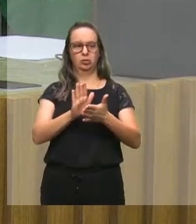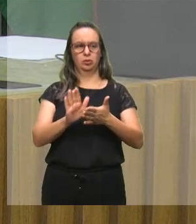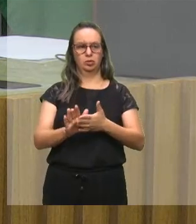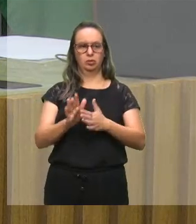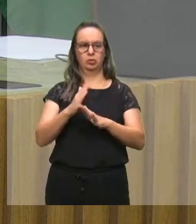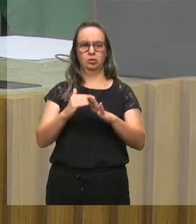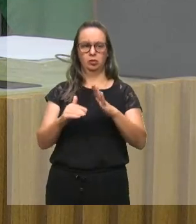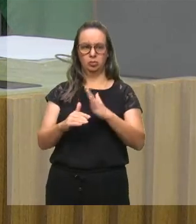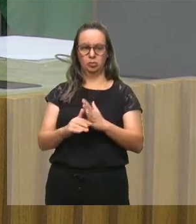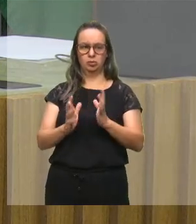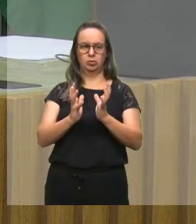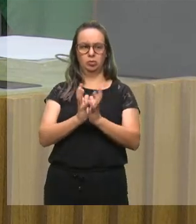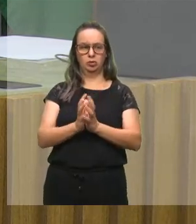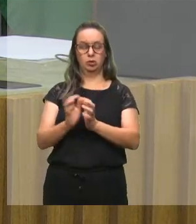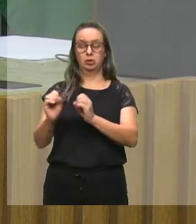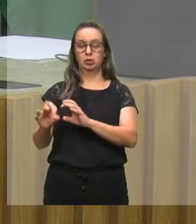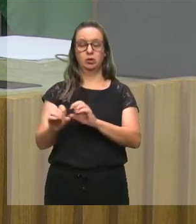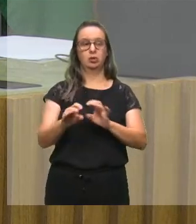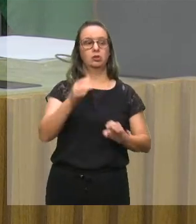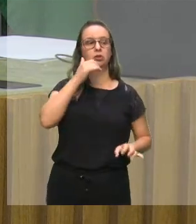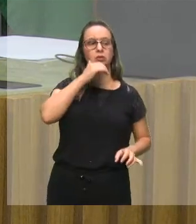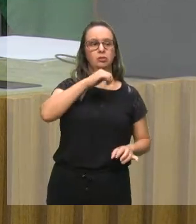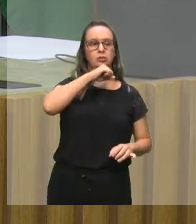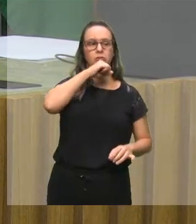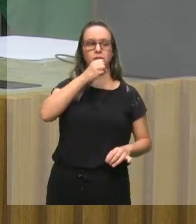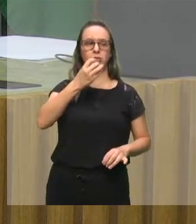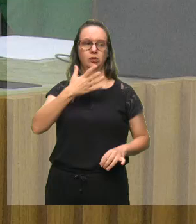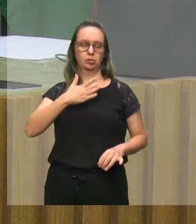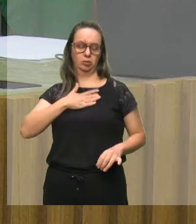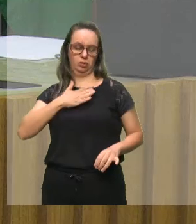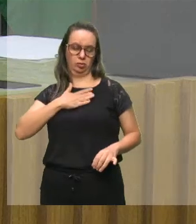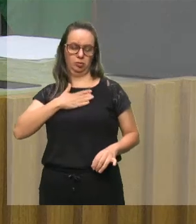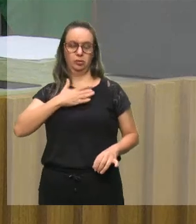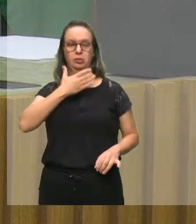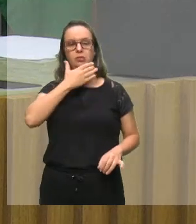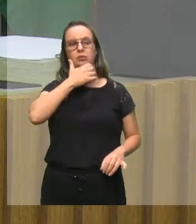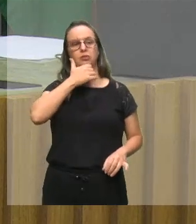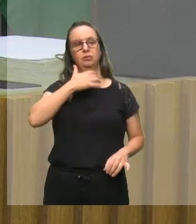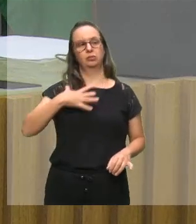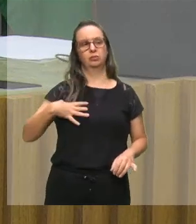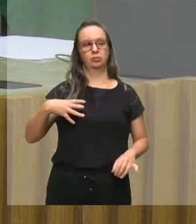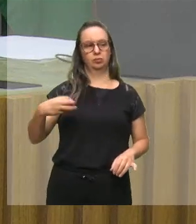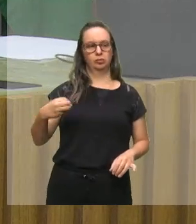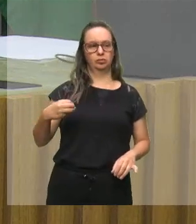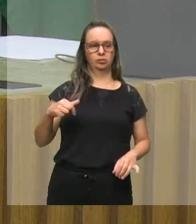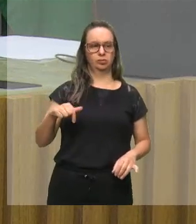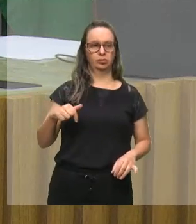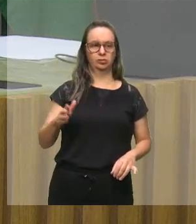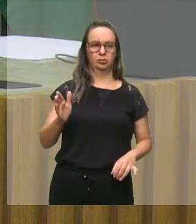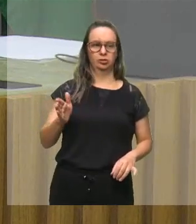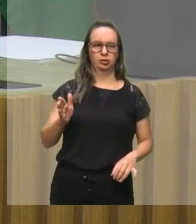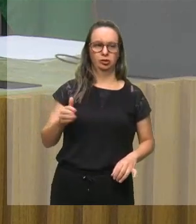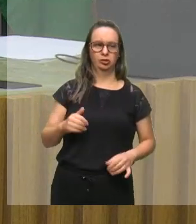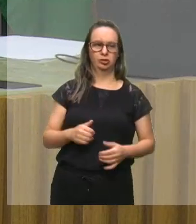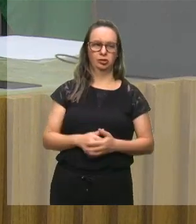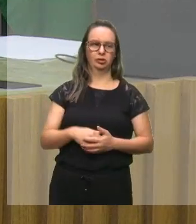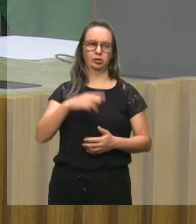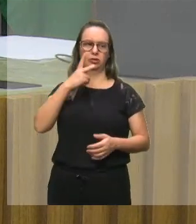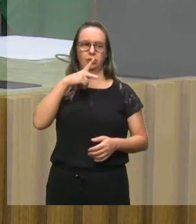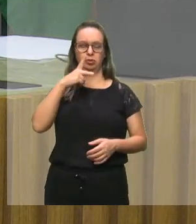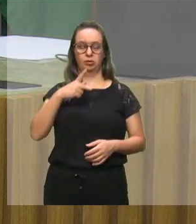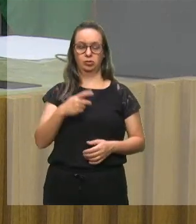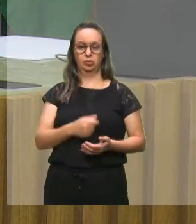as mães, seria maravilhoso. A minha filha, que aqui está também, ela já fez uma fala aqui também no